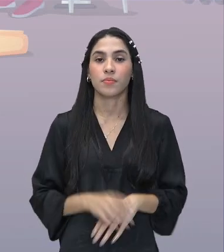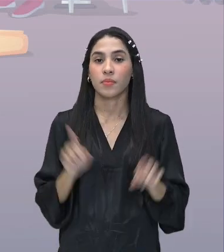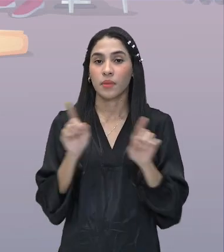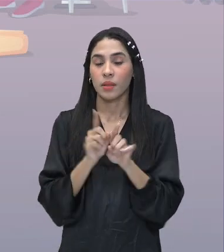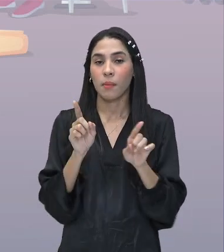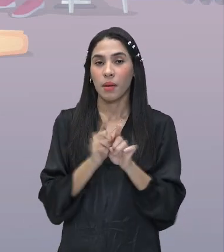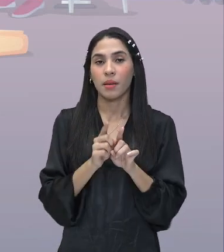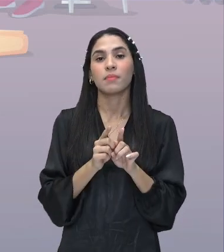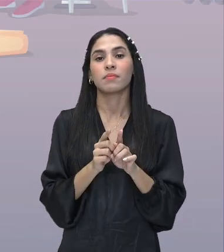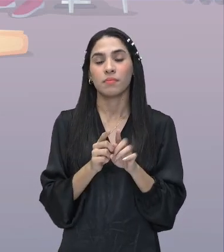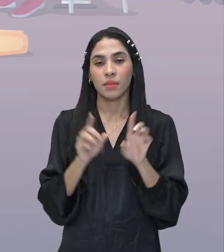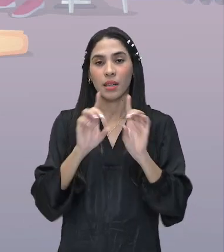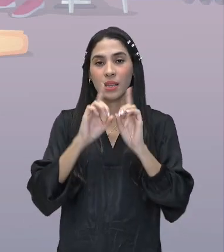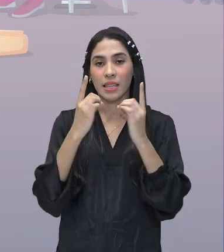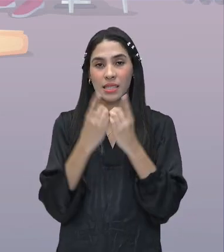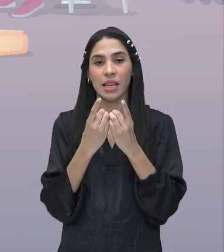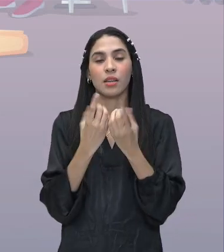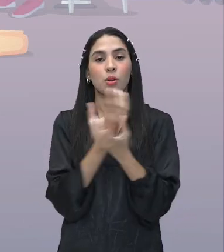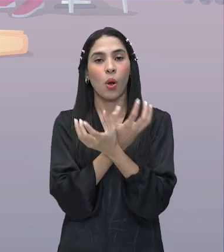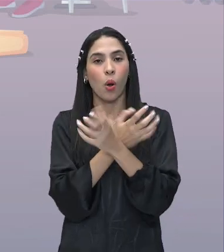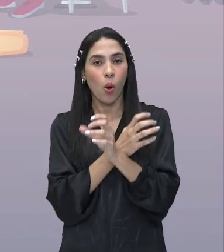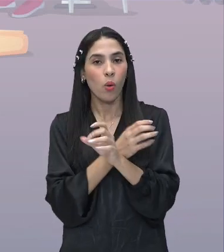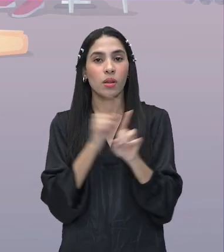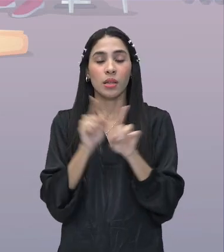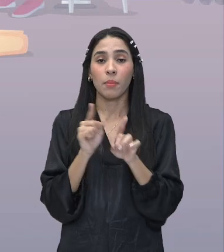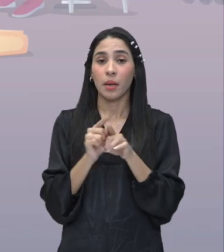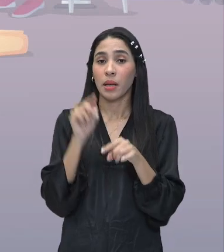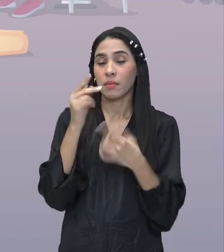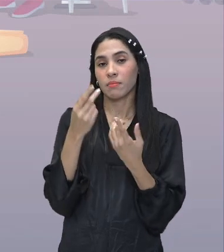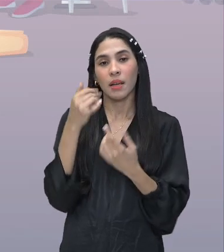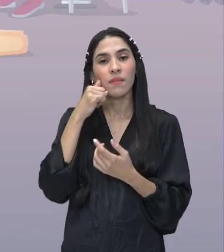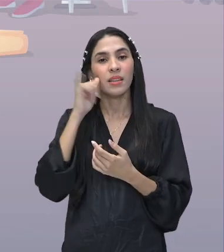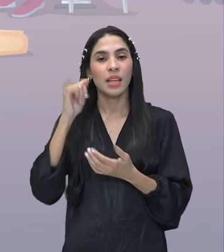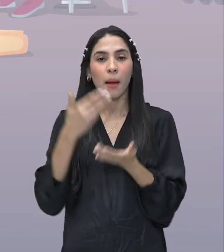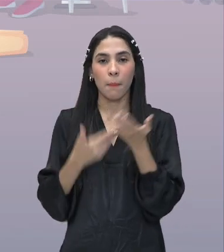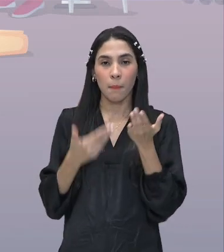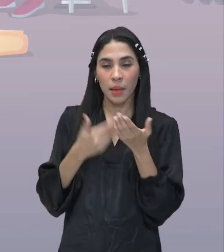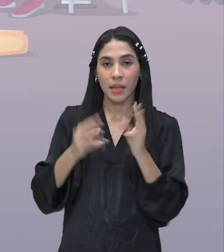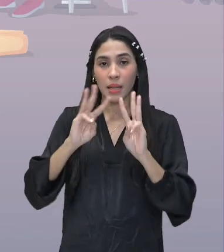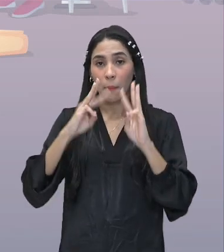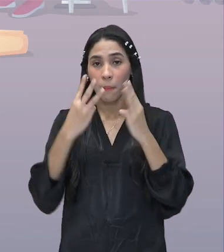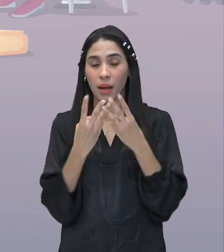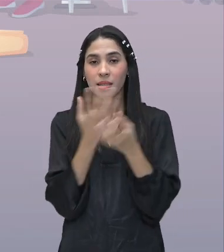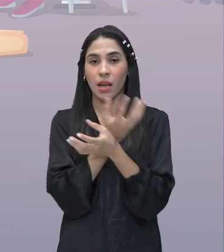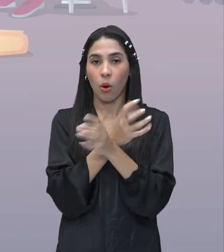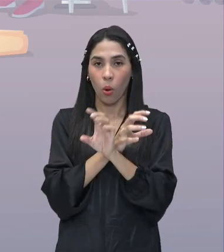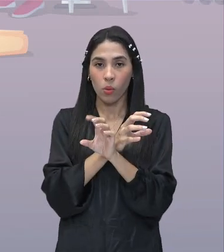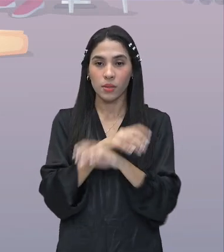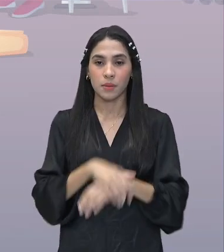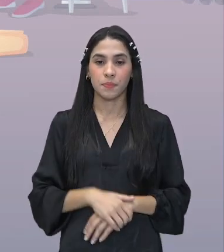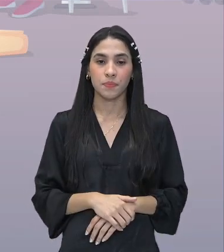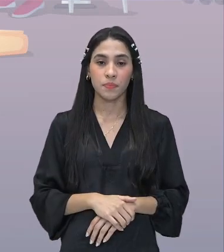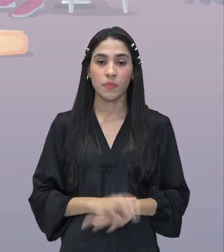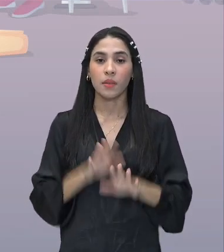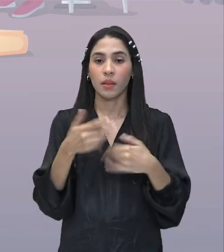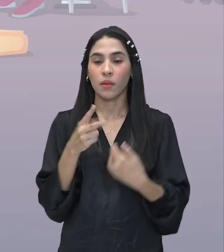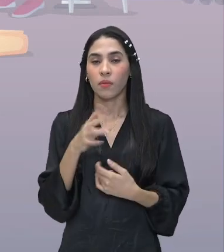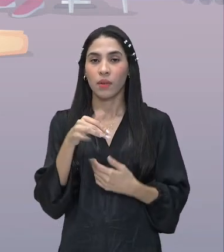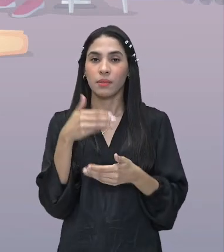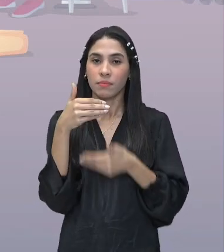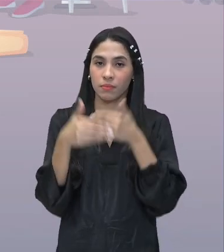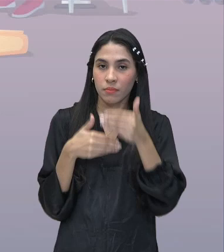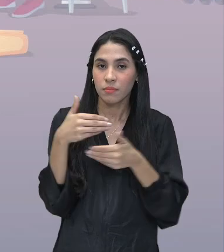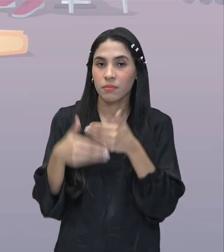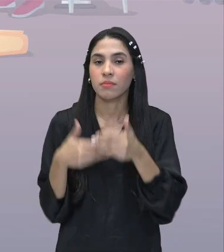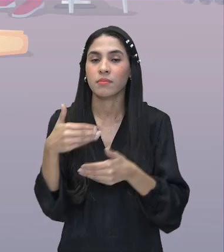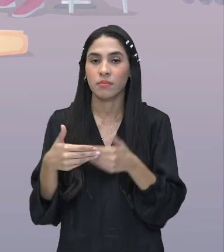essa densidade óssea e também prevenir a perda dessa massa óssea aí. Então, ela vai começando a